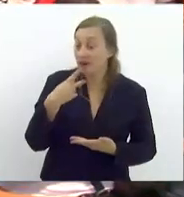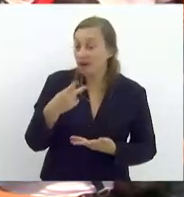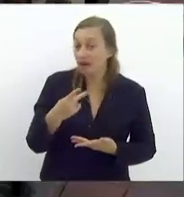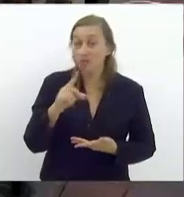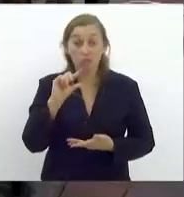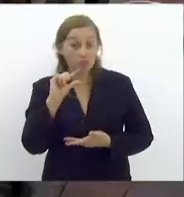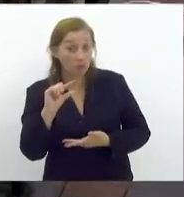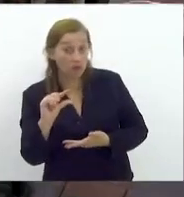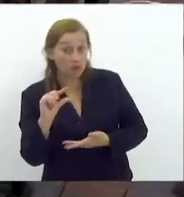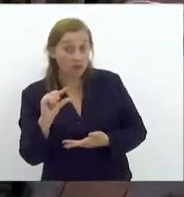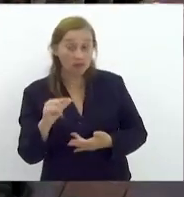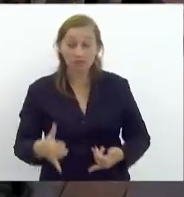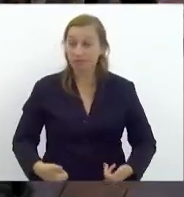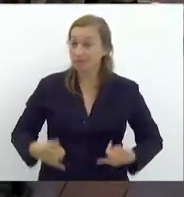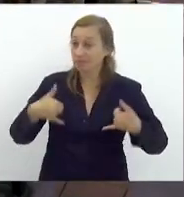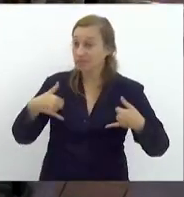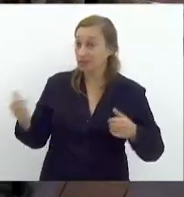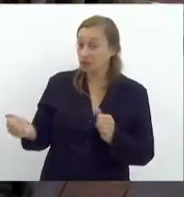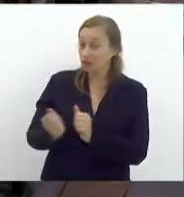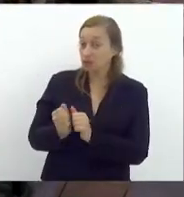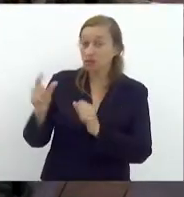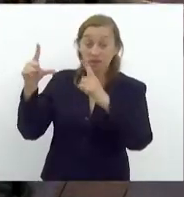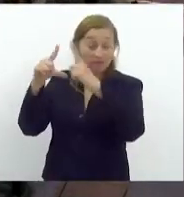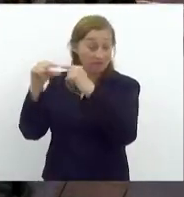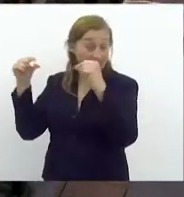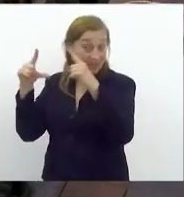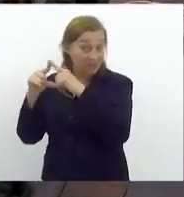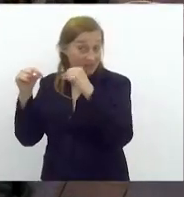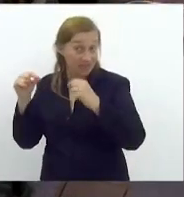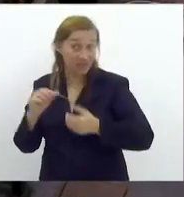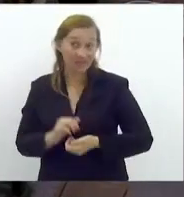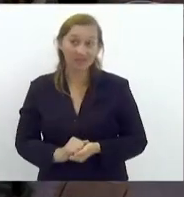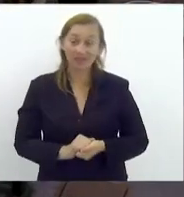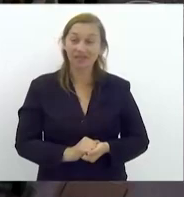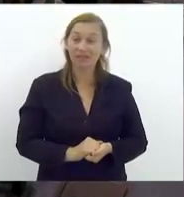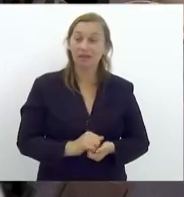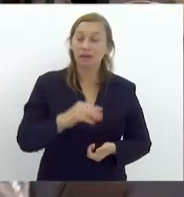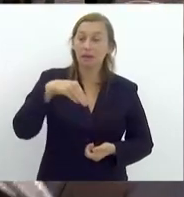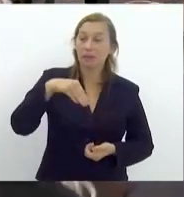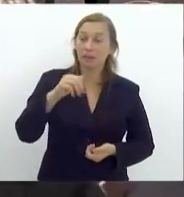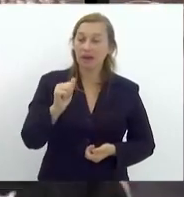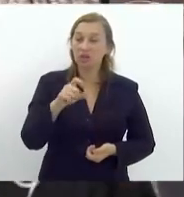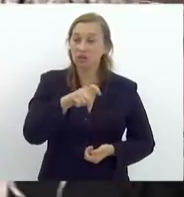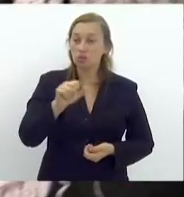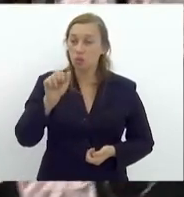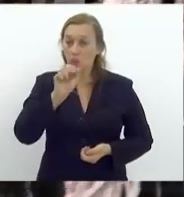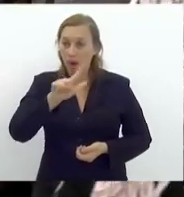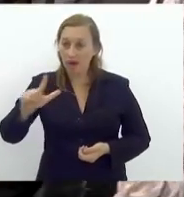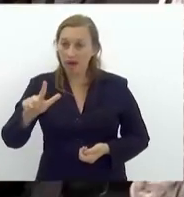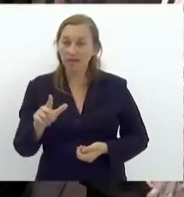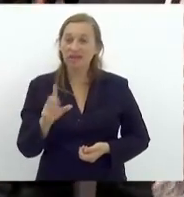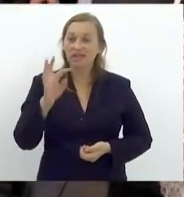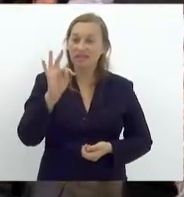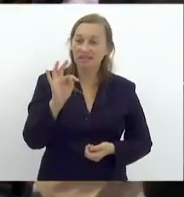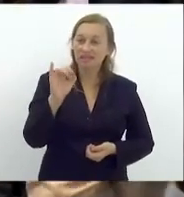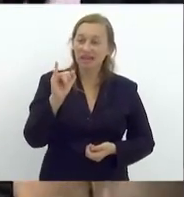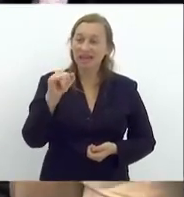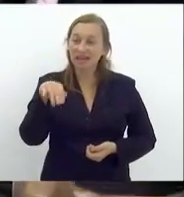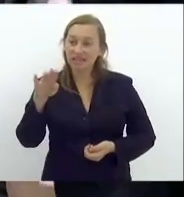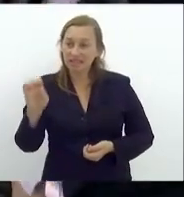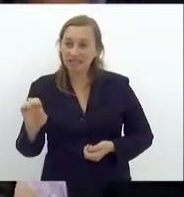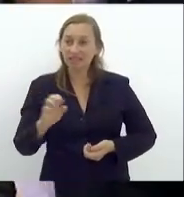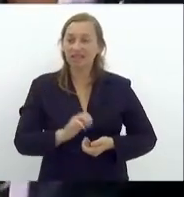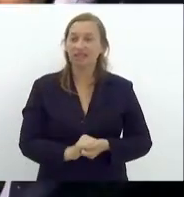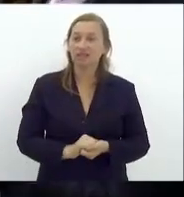eu tive a honra de estar com ela lá em Brasília com Maxwell Taiane do mandato